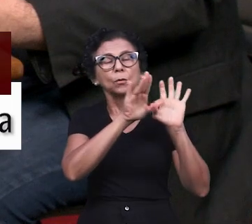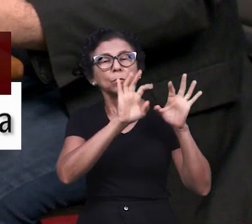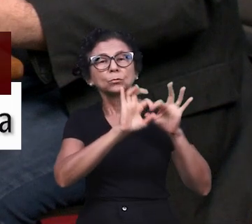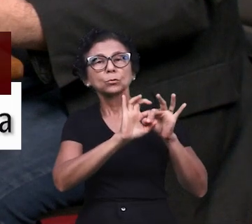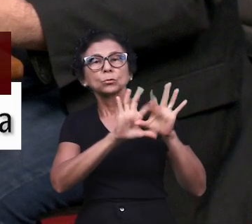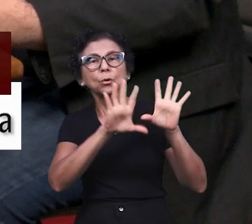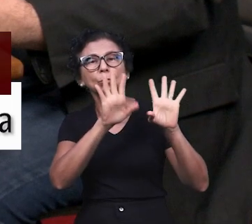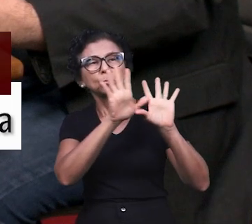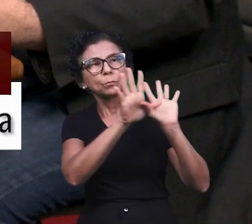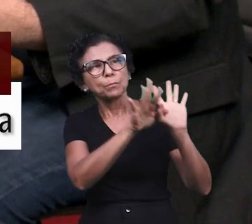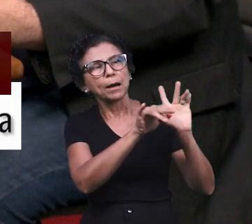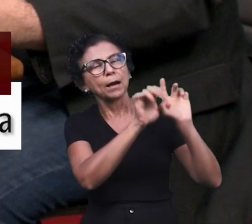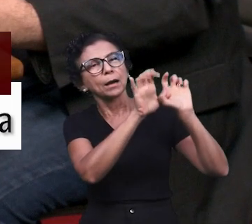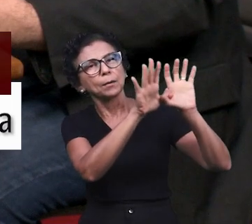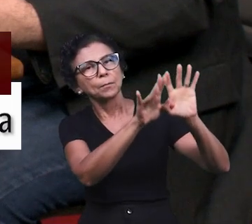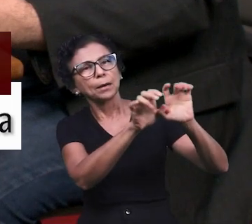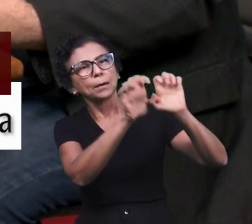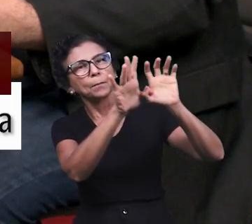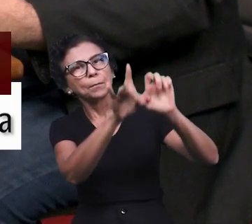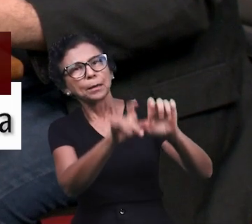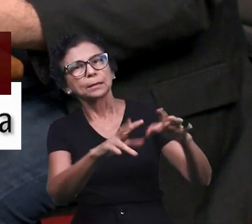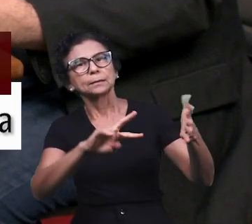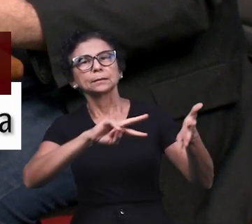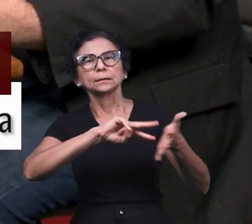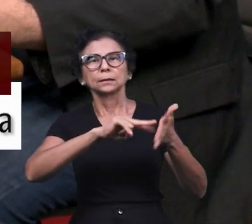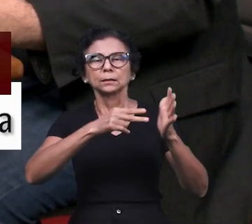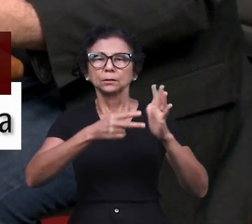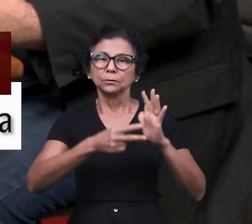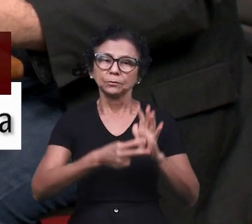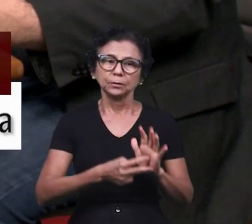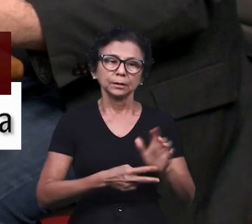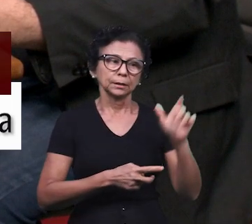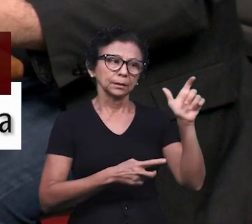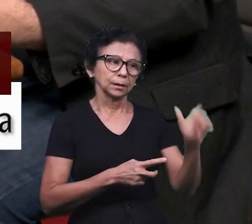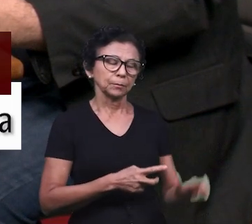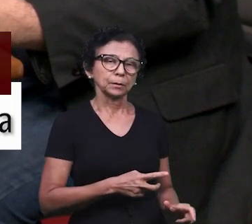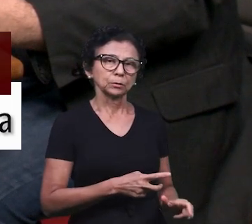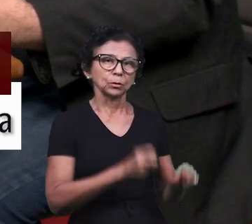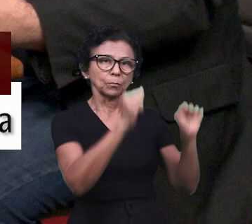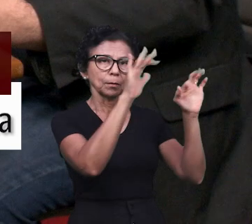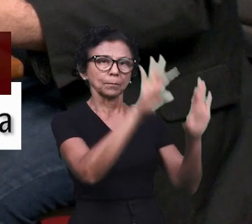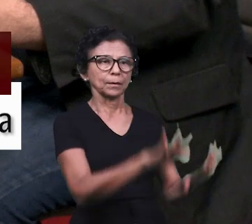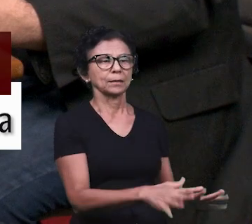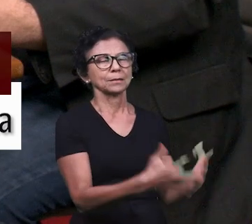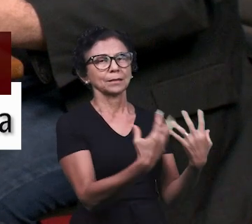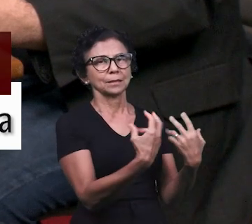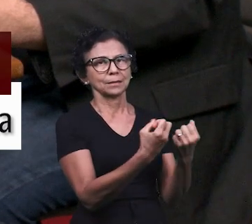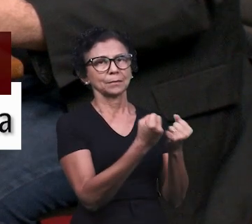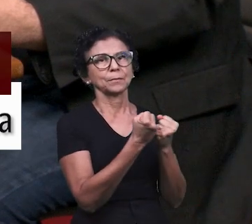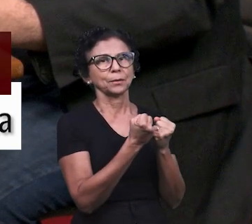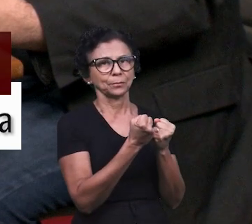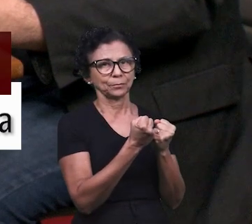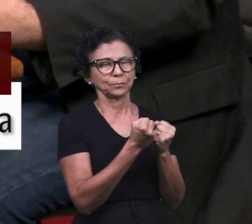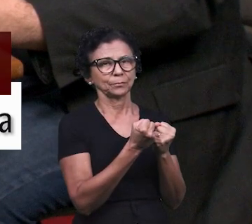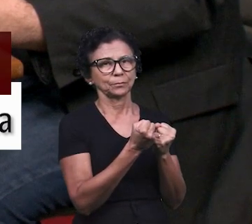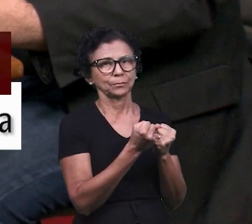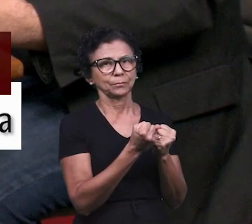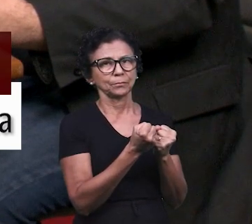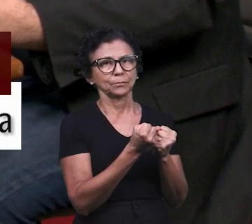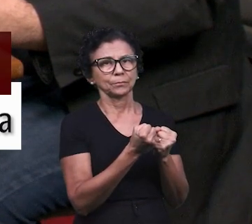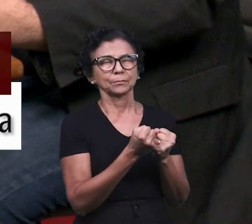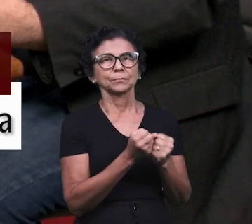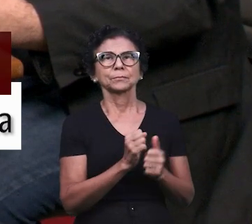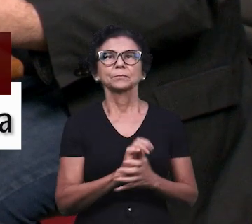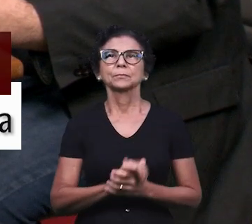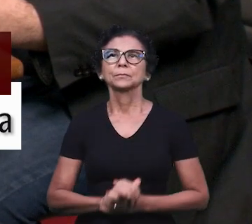ela pudesse ser liberta. Justamente. Né? Isso é uma bênção. Alguém foi abençoado. Alguém foi purificado. Glória a Deus por isso. Só